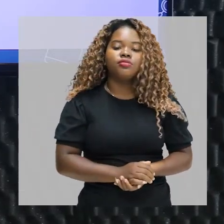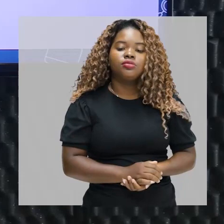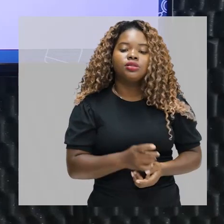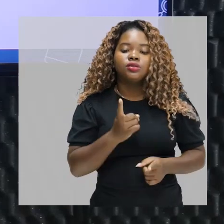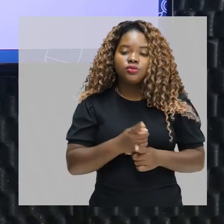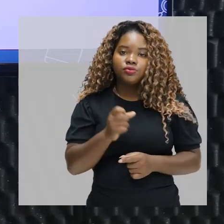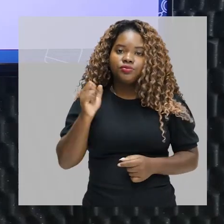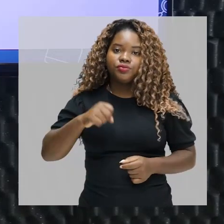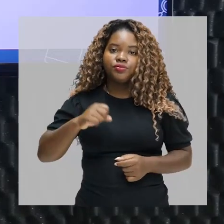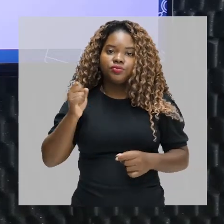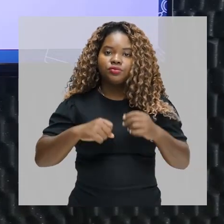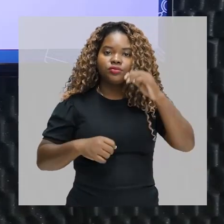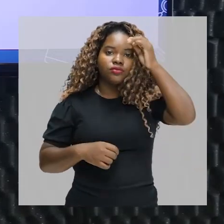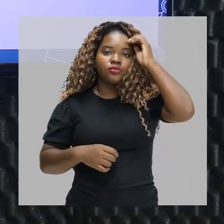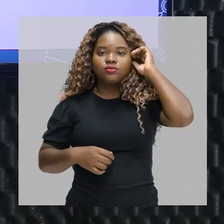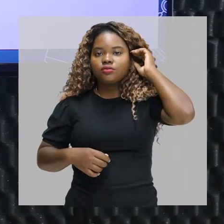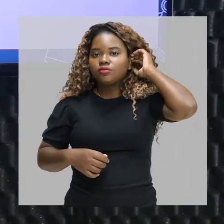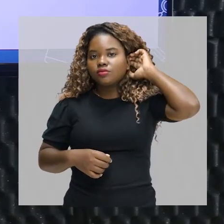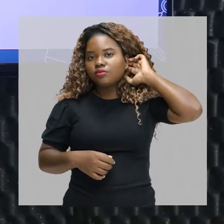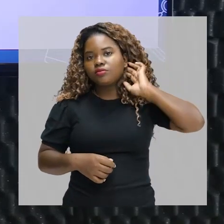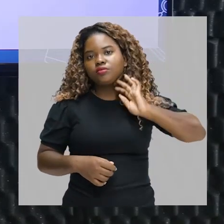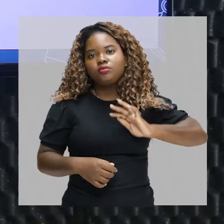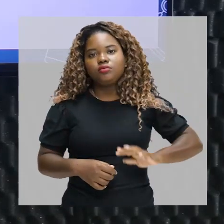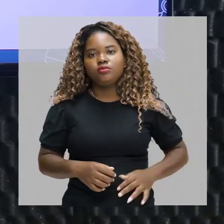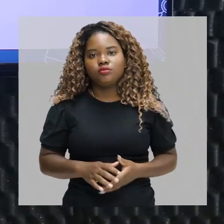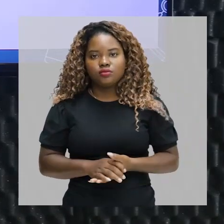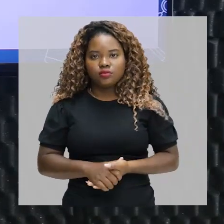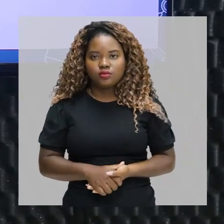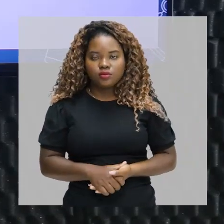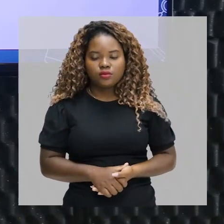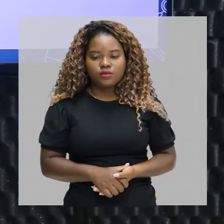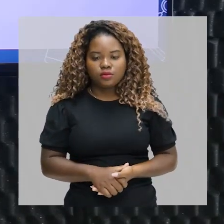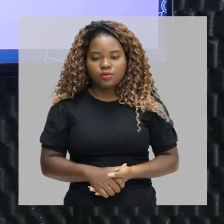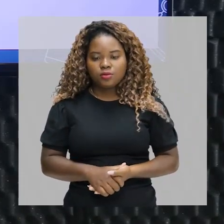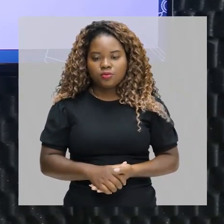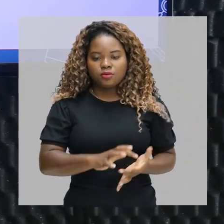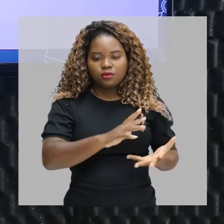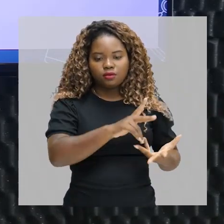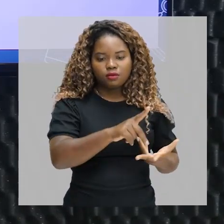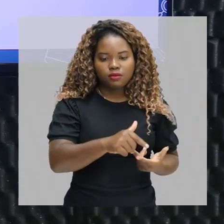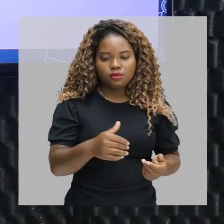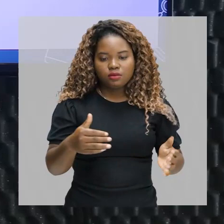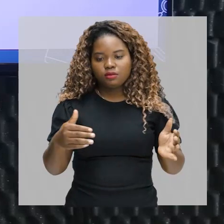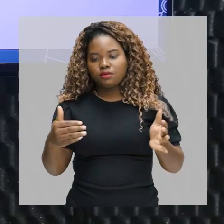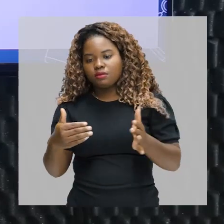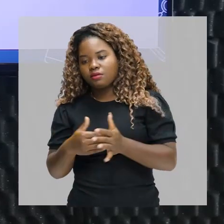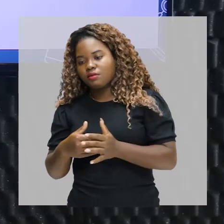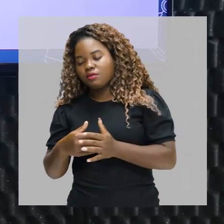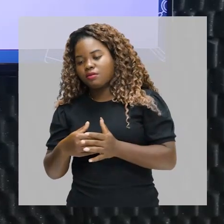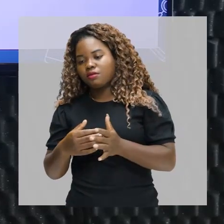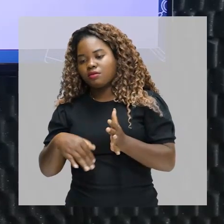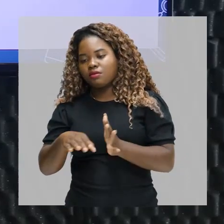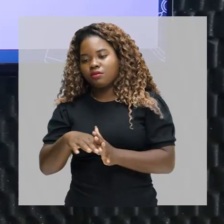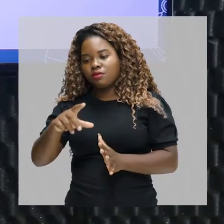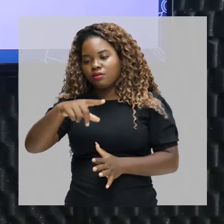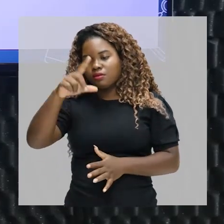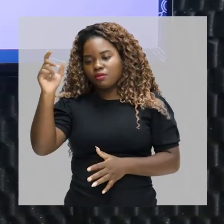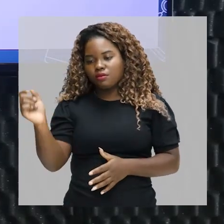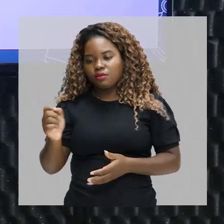sim, certo? Nós encontramos sim nesse caminho da Terra até a Lua,